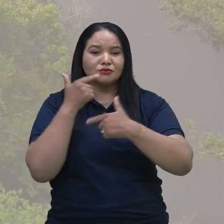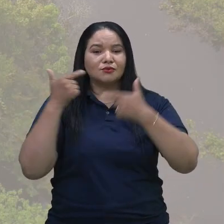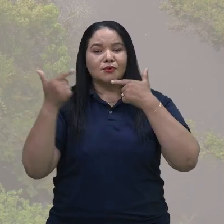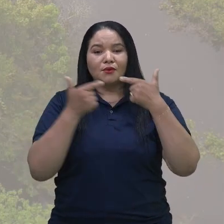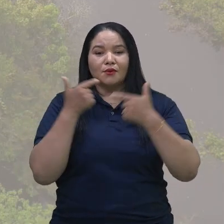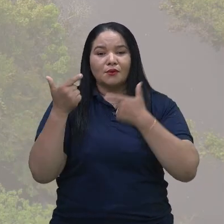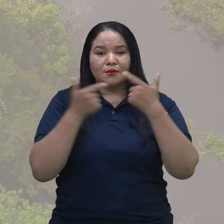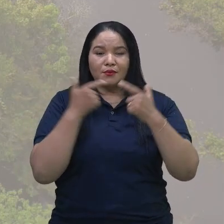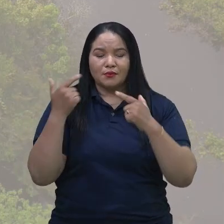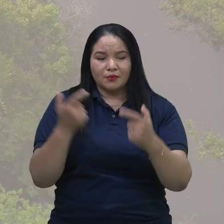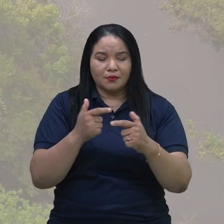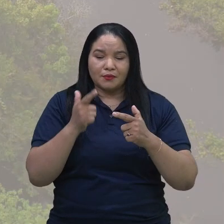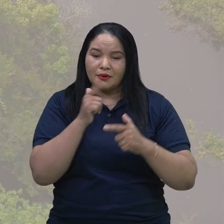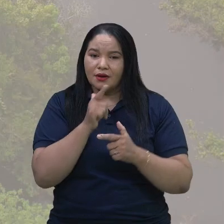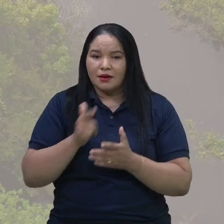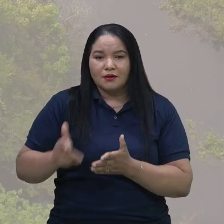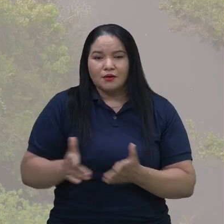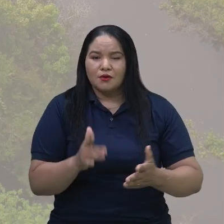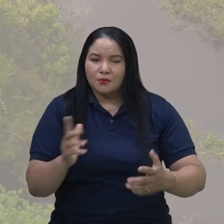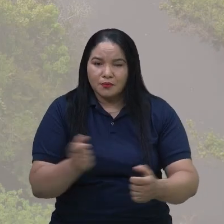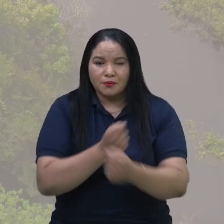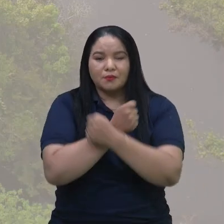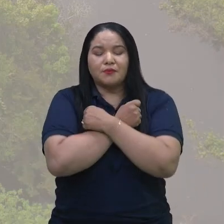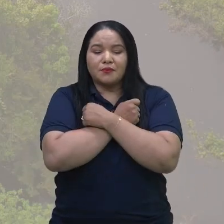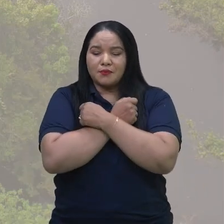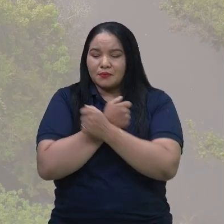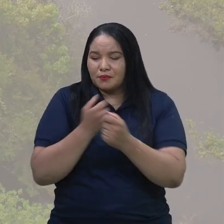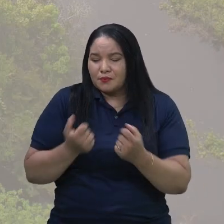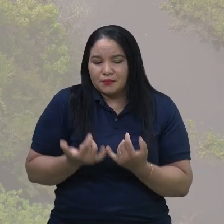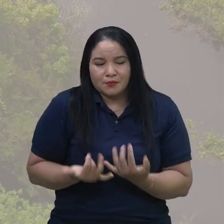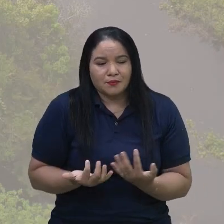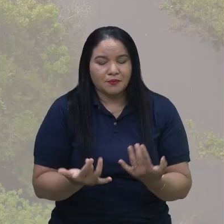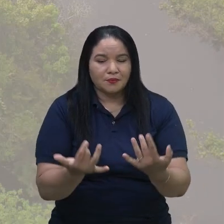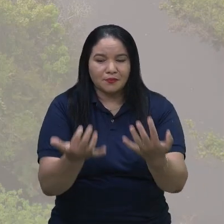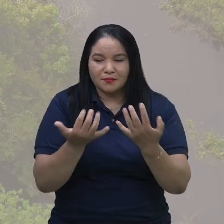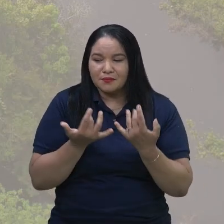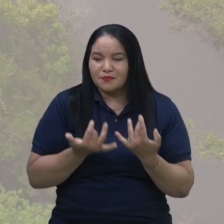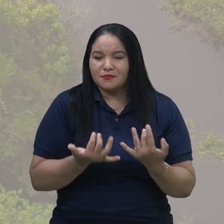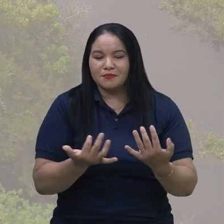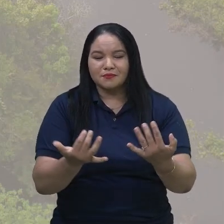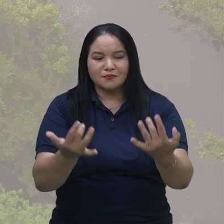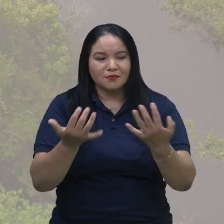vão me abraçar e o meu chão vai florir, vai florir.